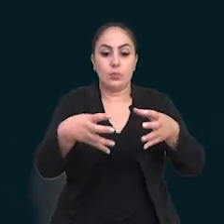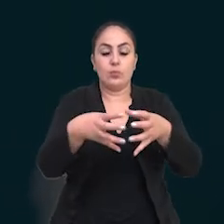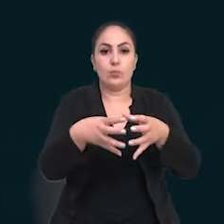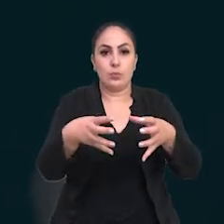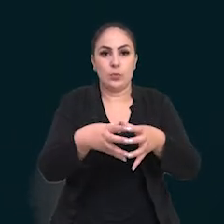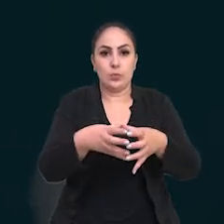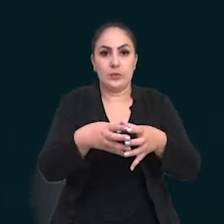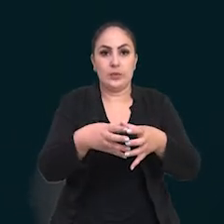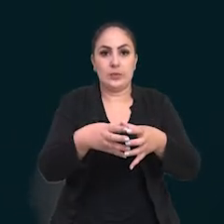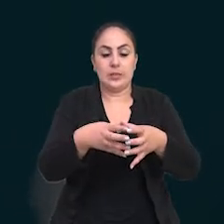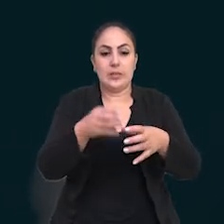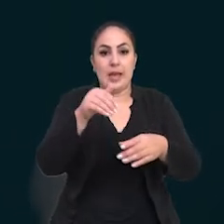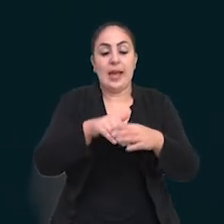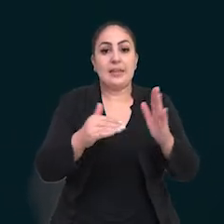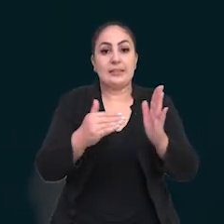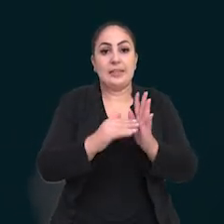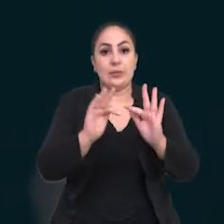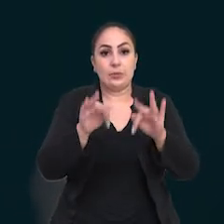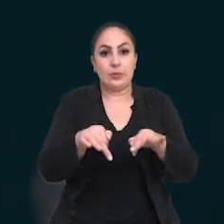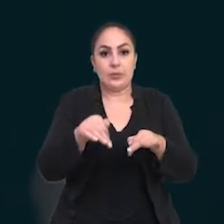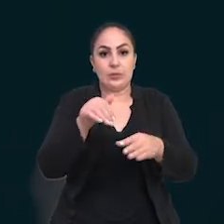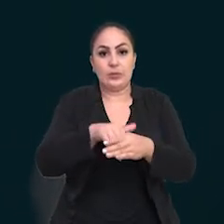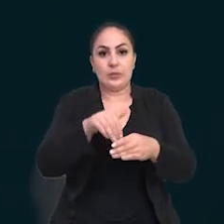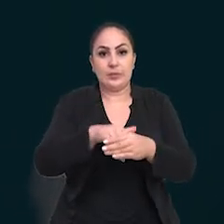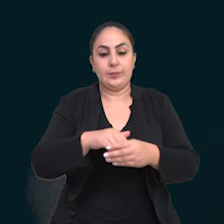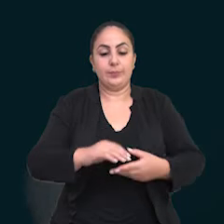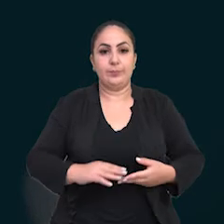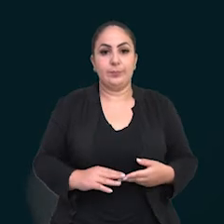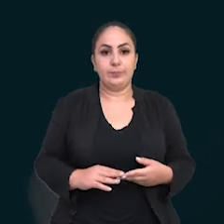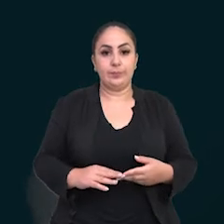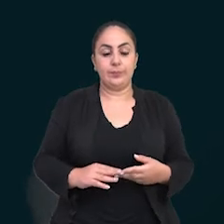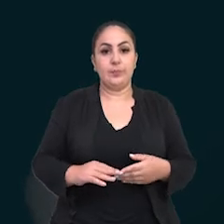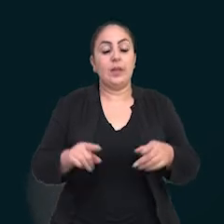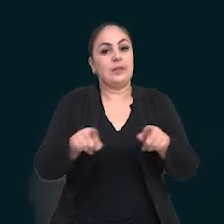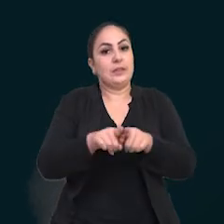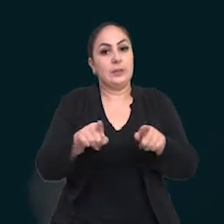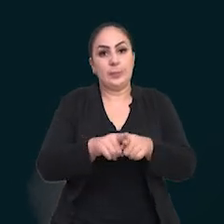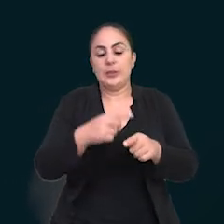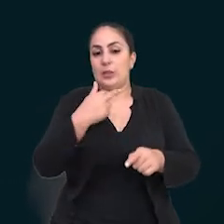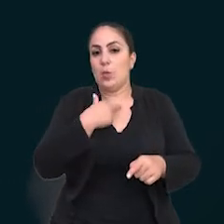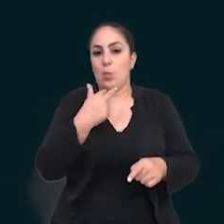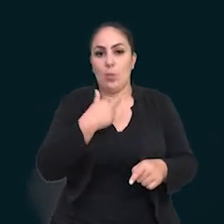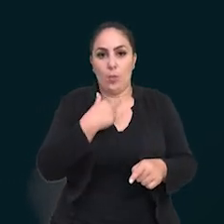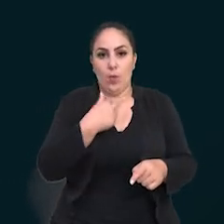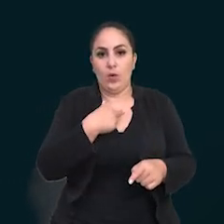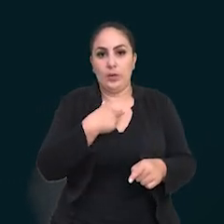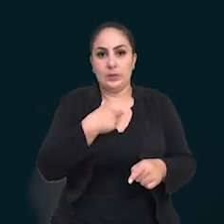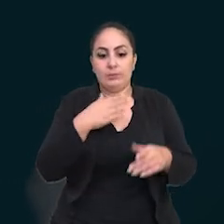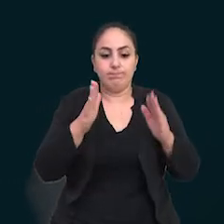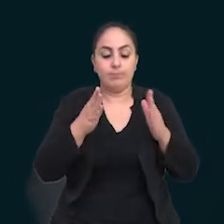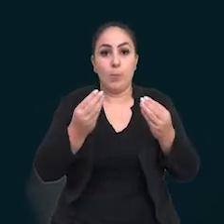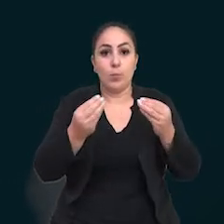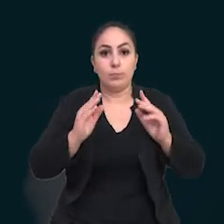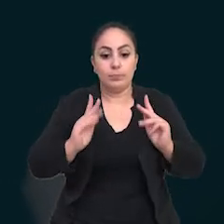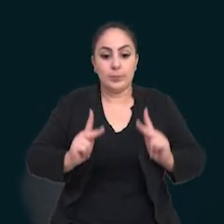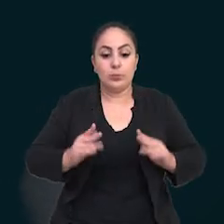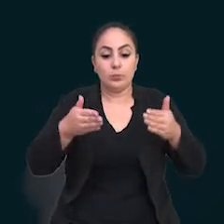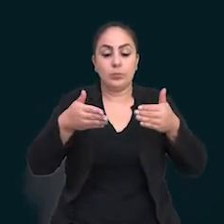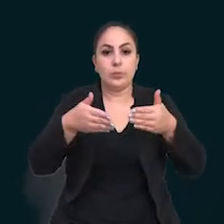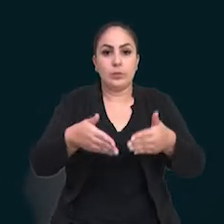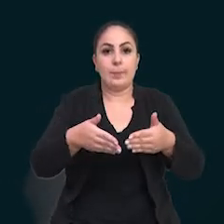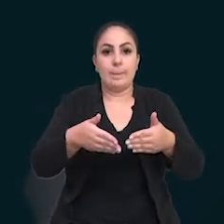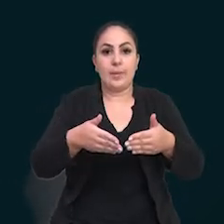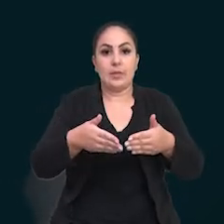manifestação coletiva de eleitores até o término da votação. E também não é permitida a concentração